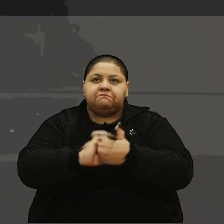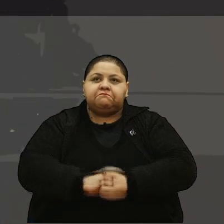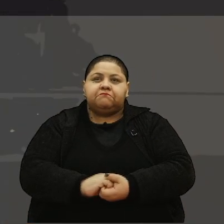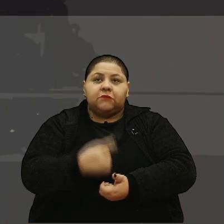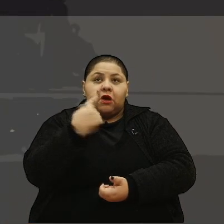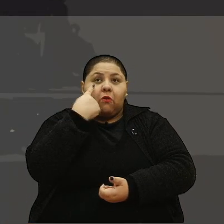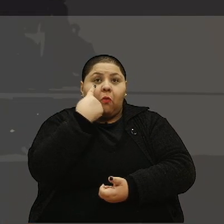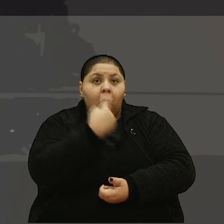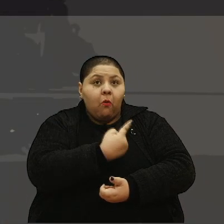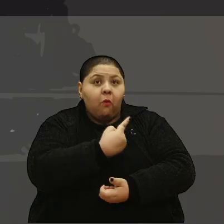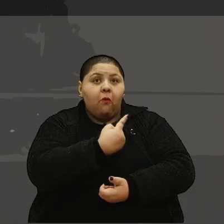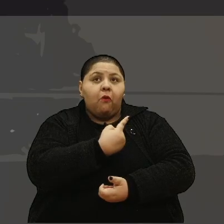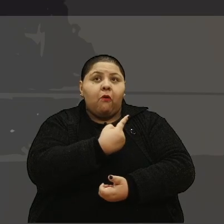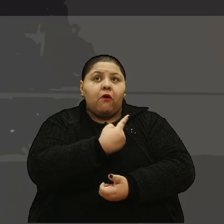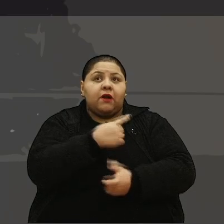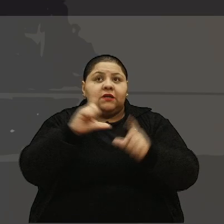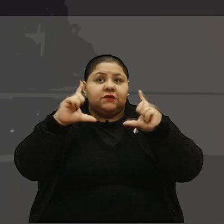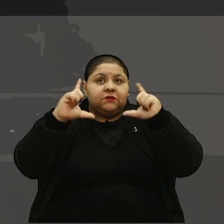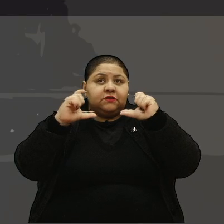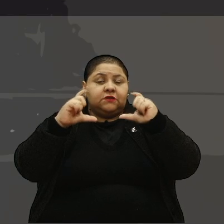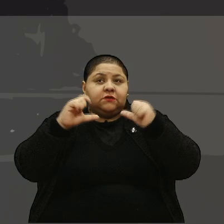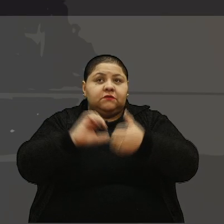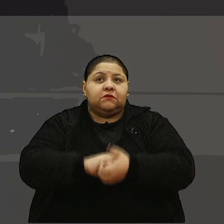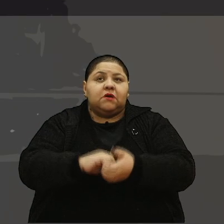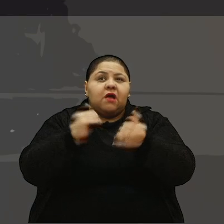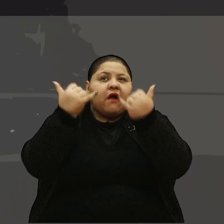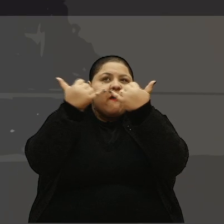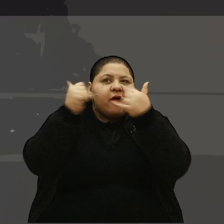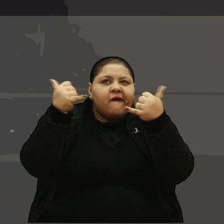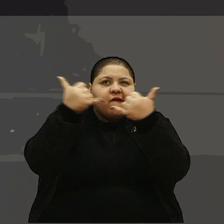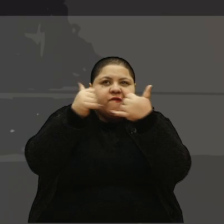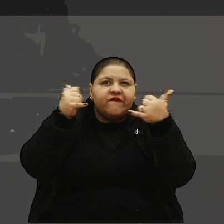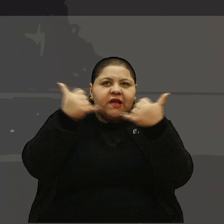Olha a situação dessa foto. A fiação